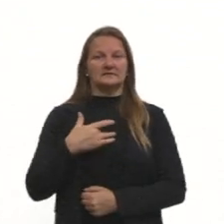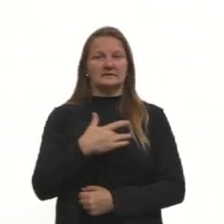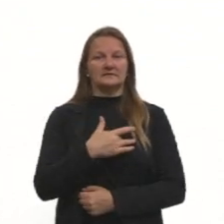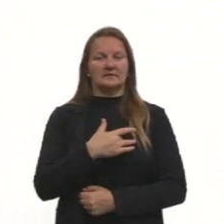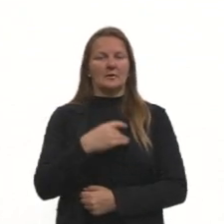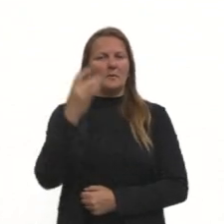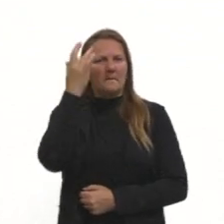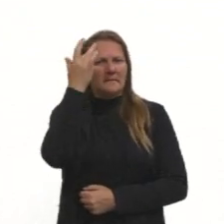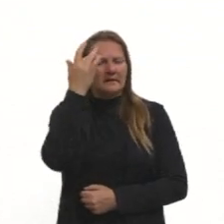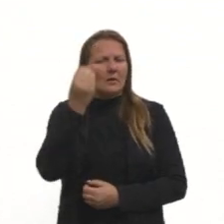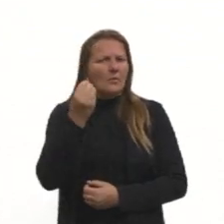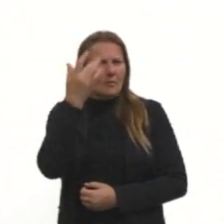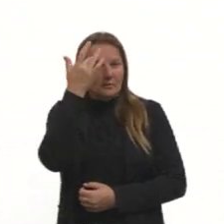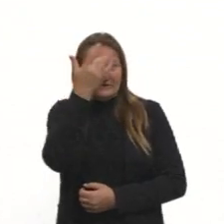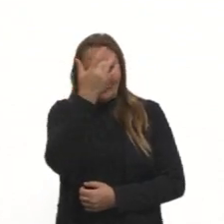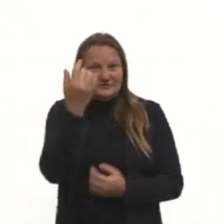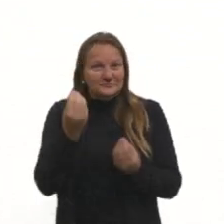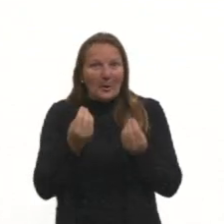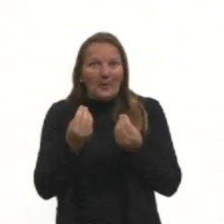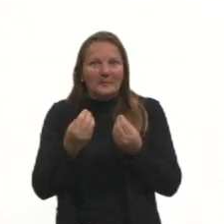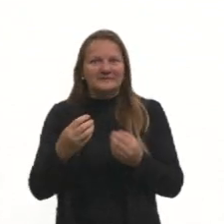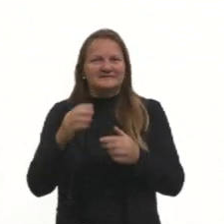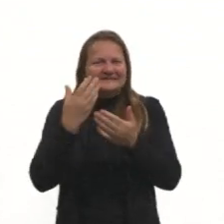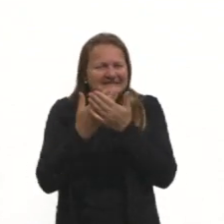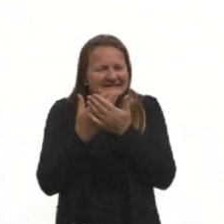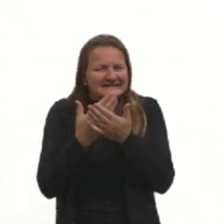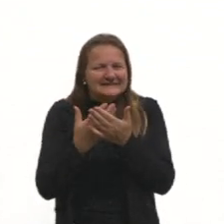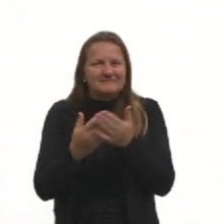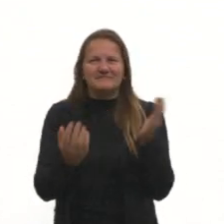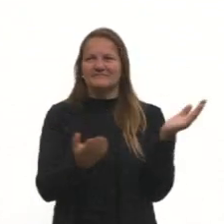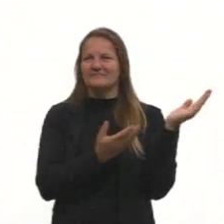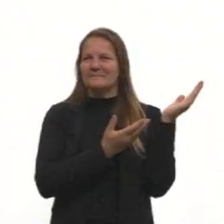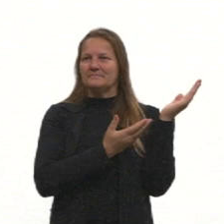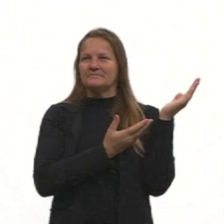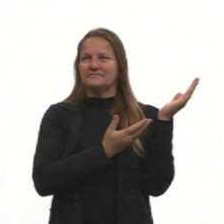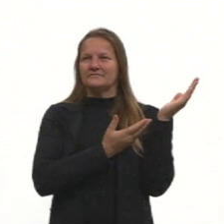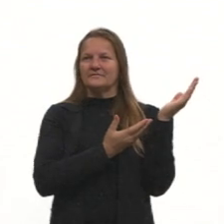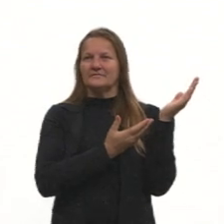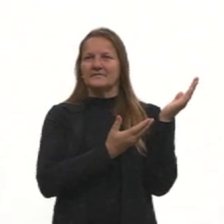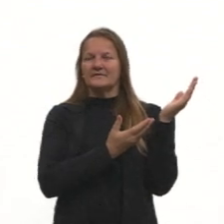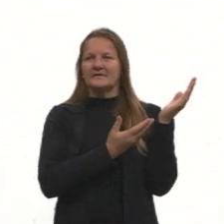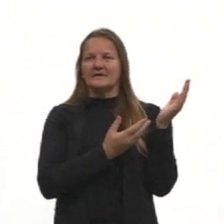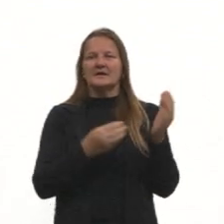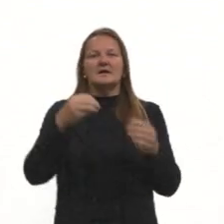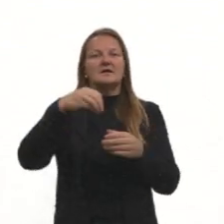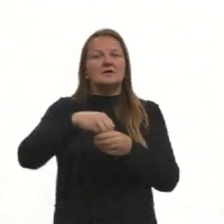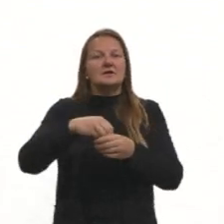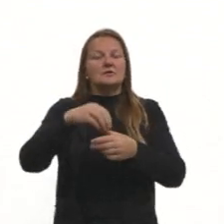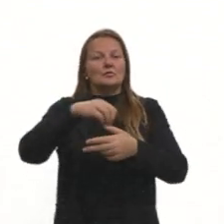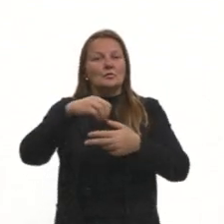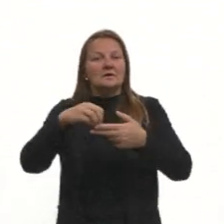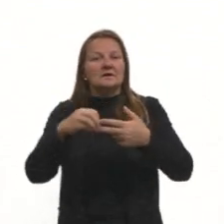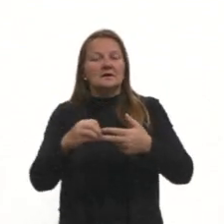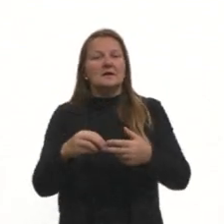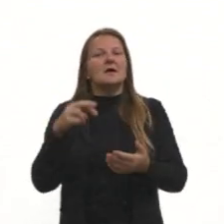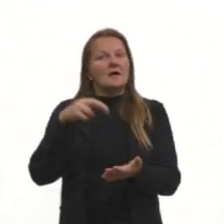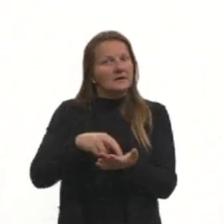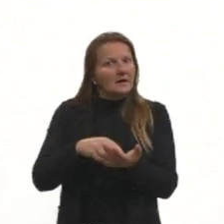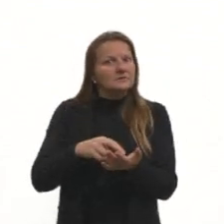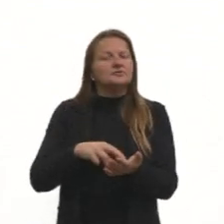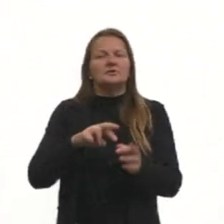mental durante os estudos e aqui a gente traz né ansiedade no ENEM ela é uma realidade para